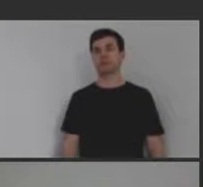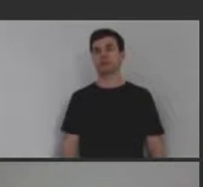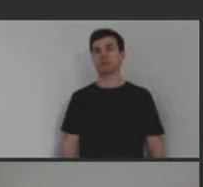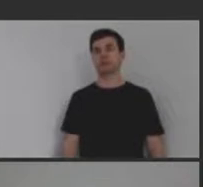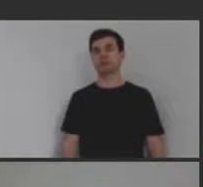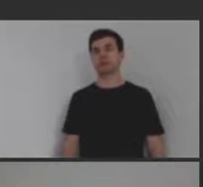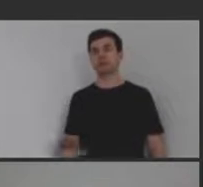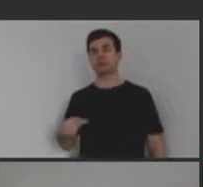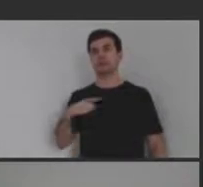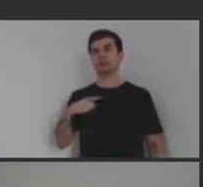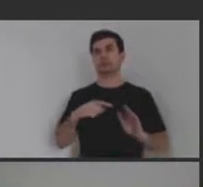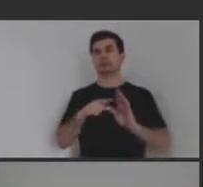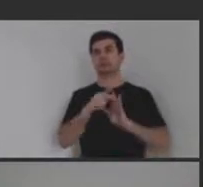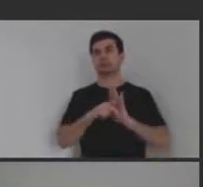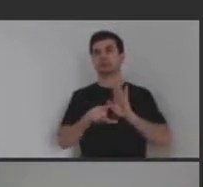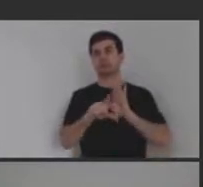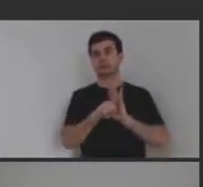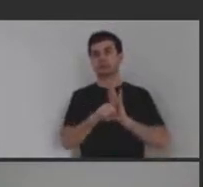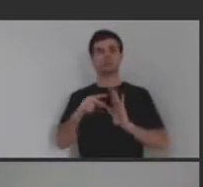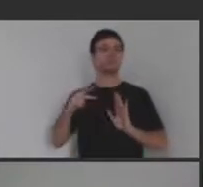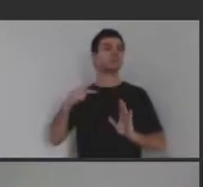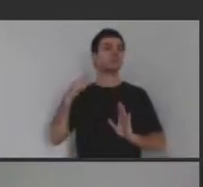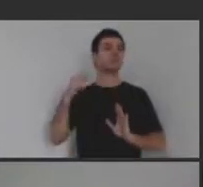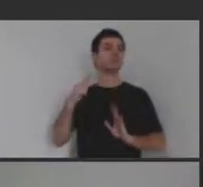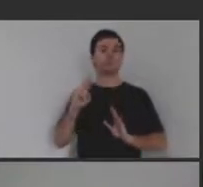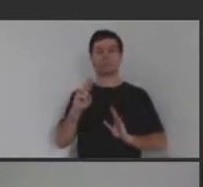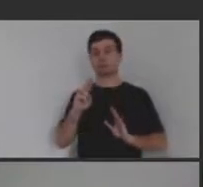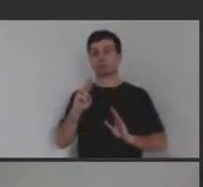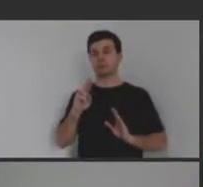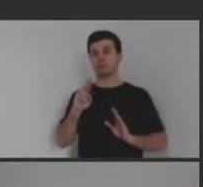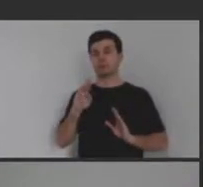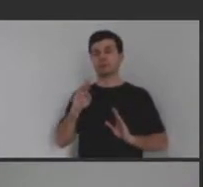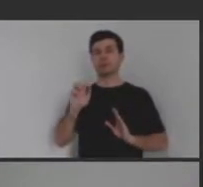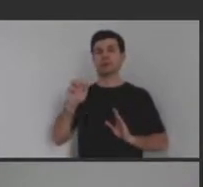Projeto de lei do vereador Dr. Rubens Champan, projeto de lei número